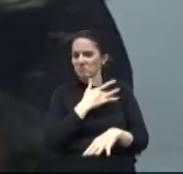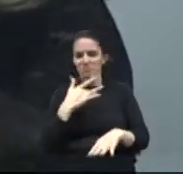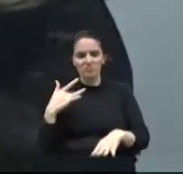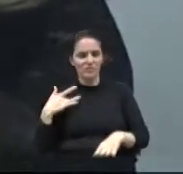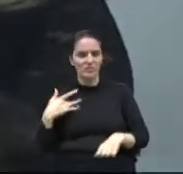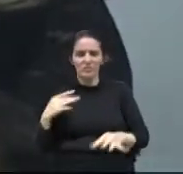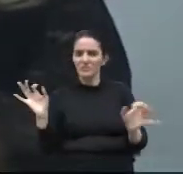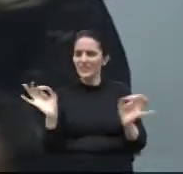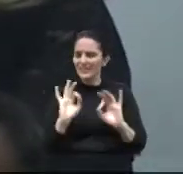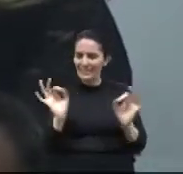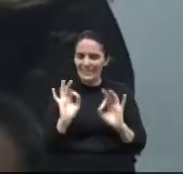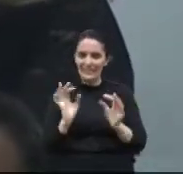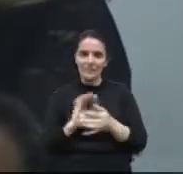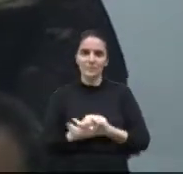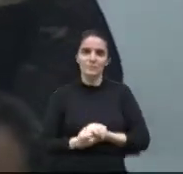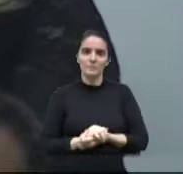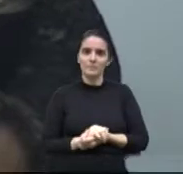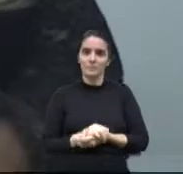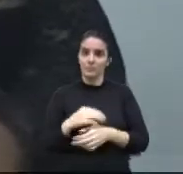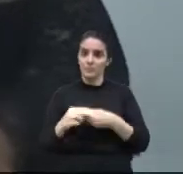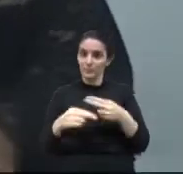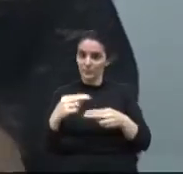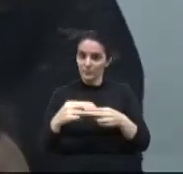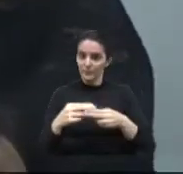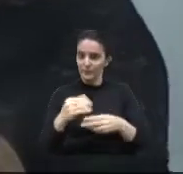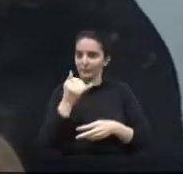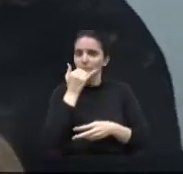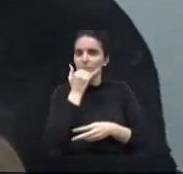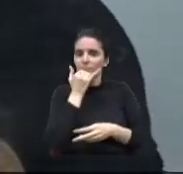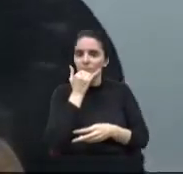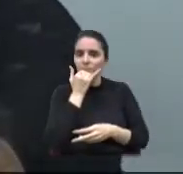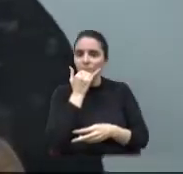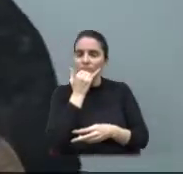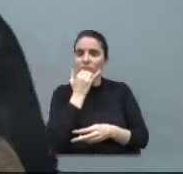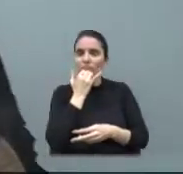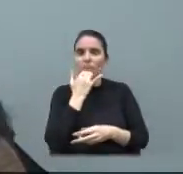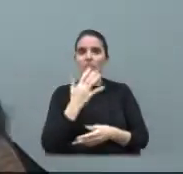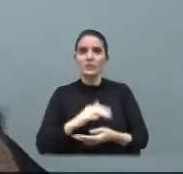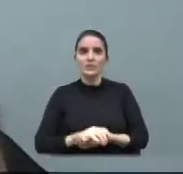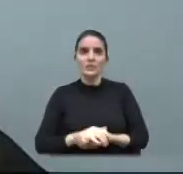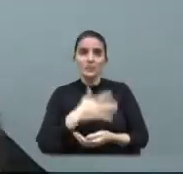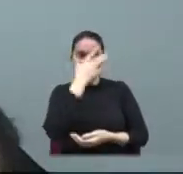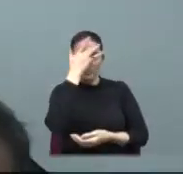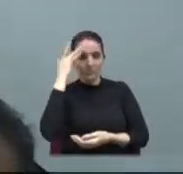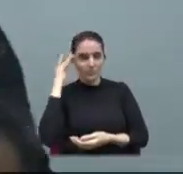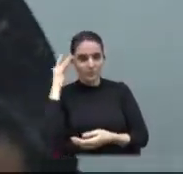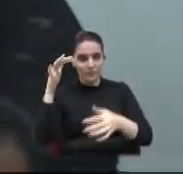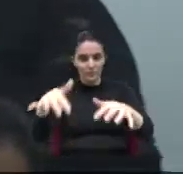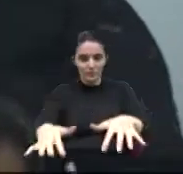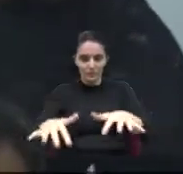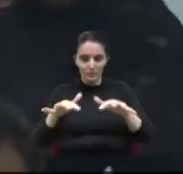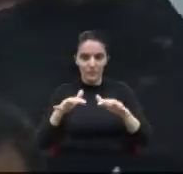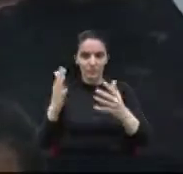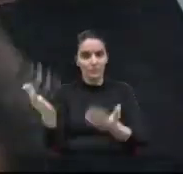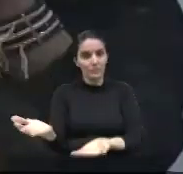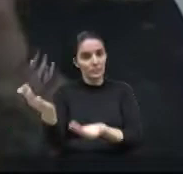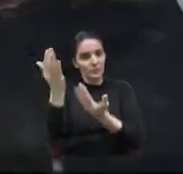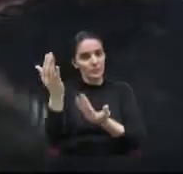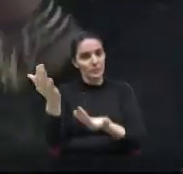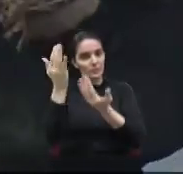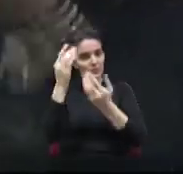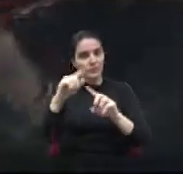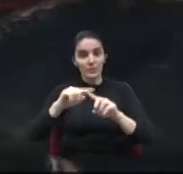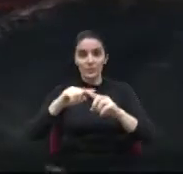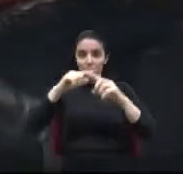nem a saúde ele cuida. Então, me perdoe, mas eu realmente me perdoe as pessoas que vieram aqui para ser homenageadas, mas realmente